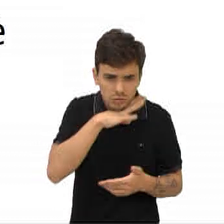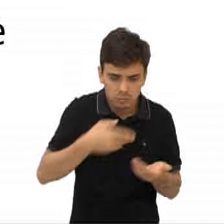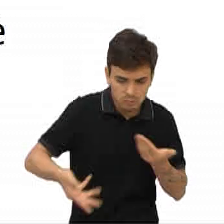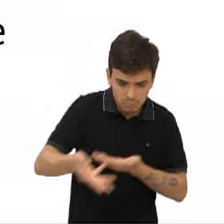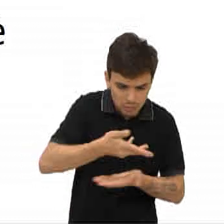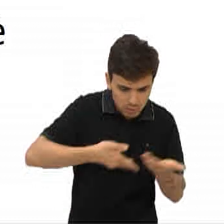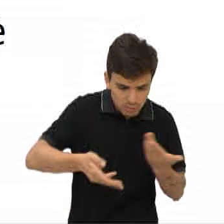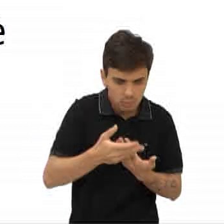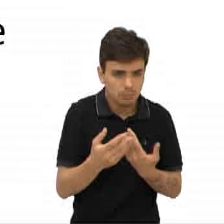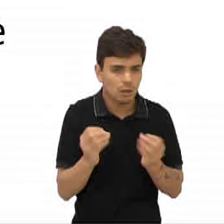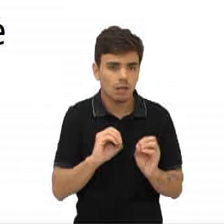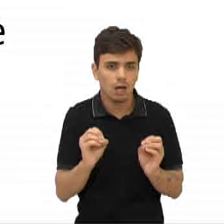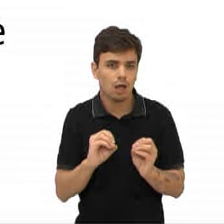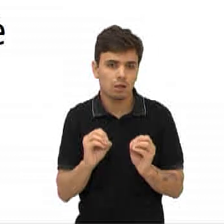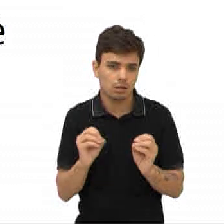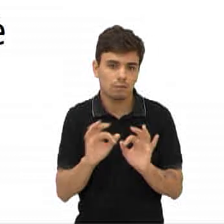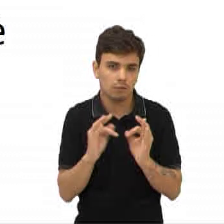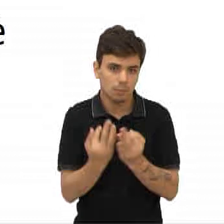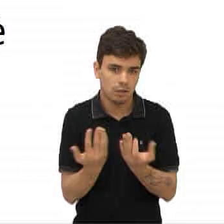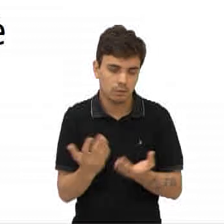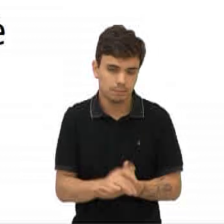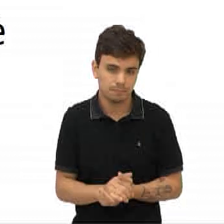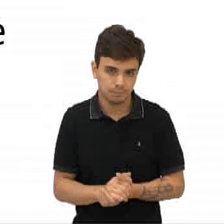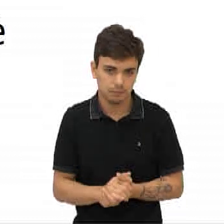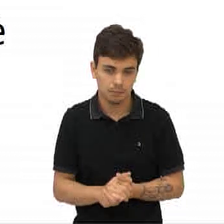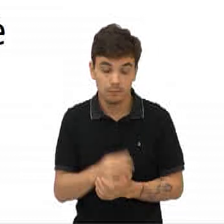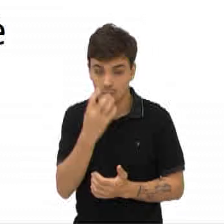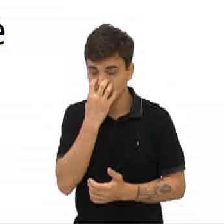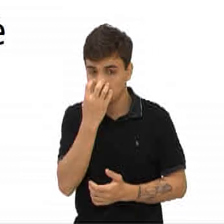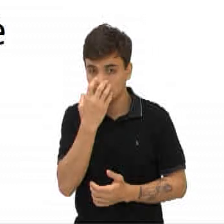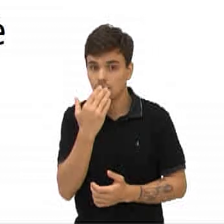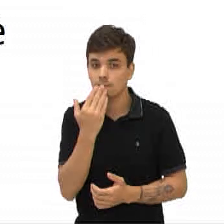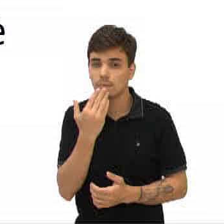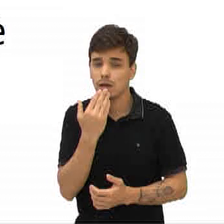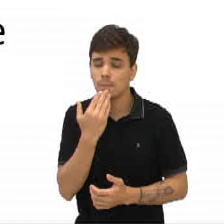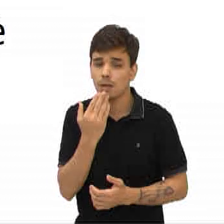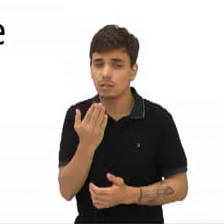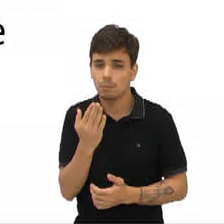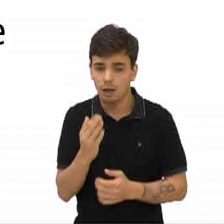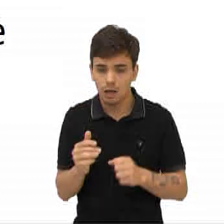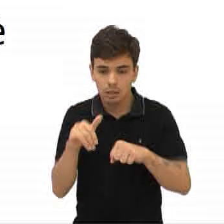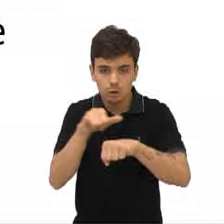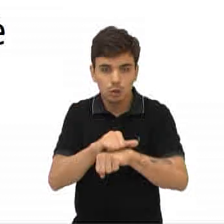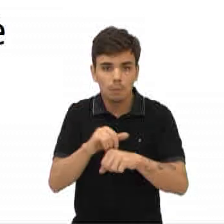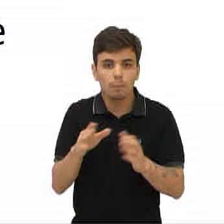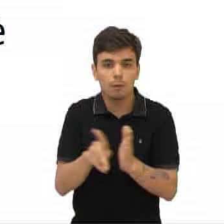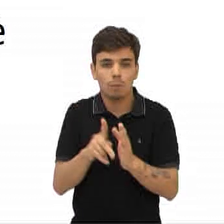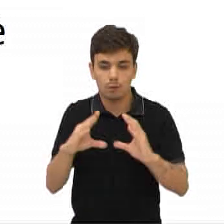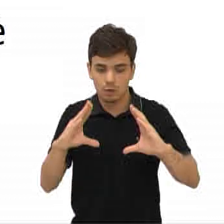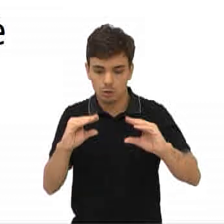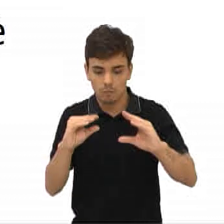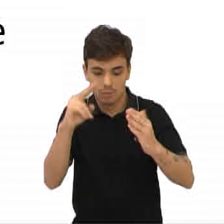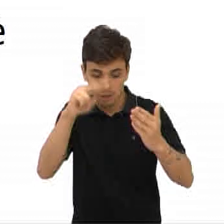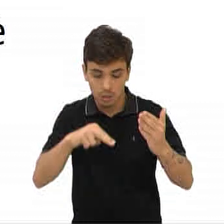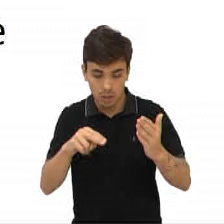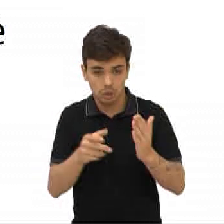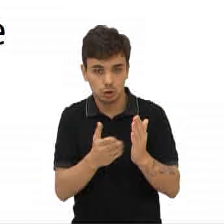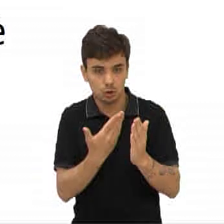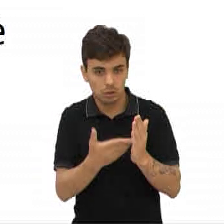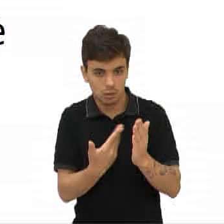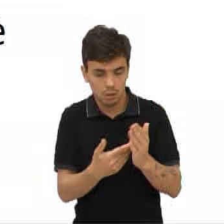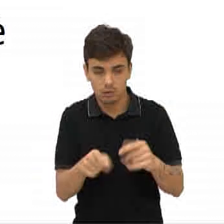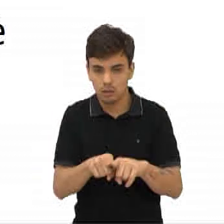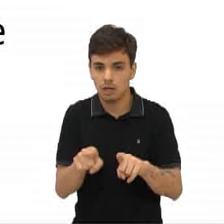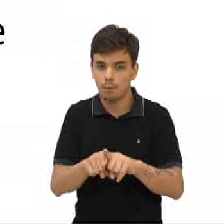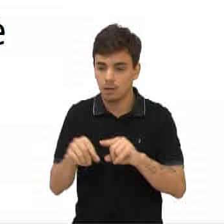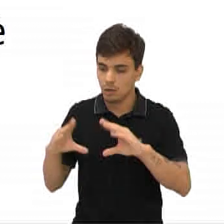tão familiar. Uma York pede para subir no sofá quando a dona lê jornal. Uma York dorme